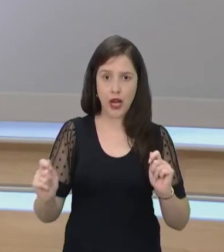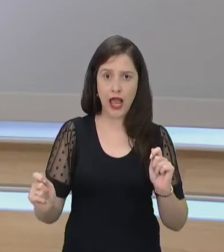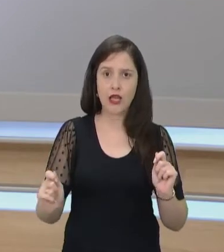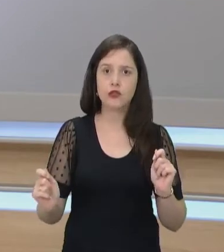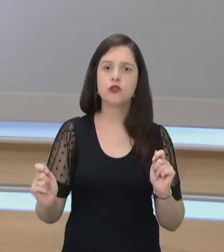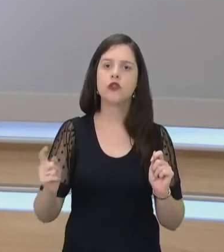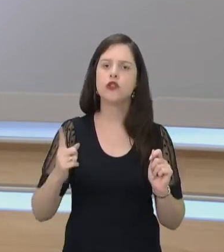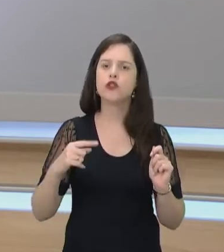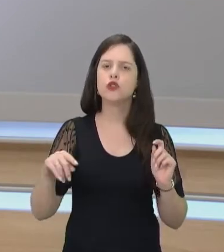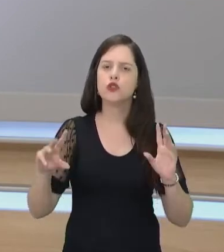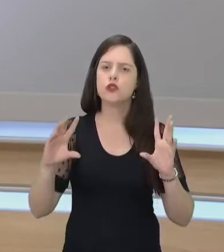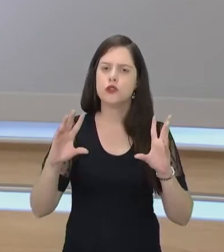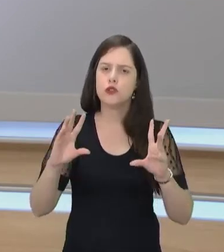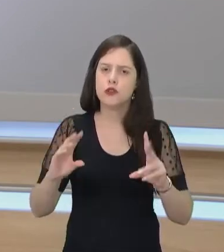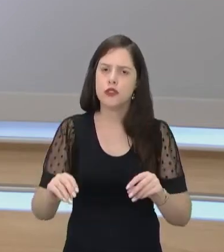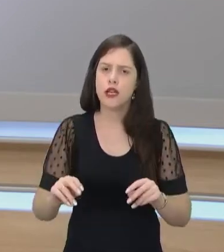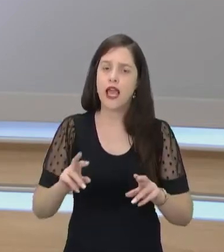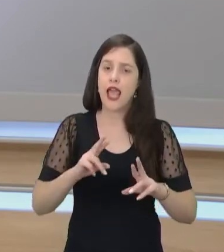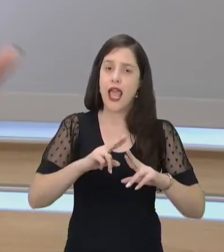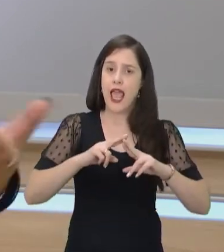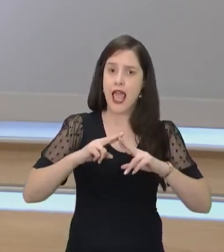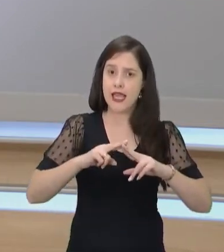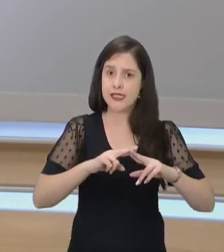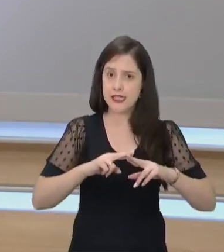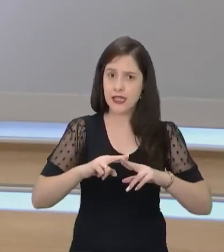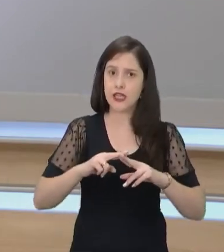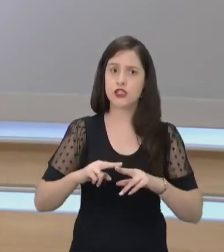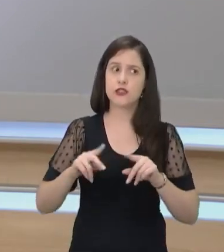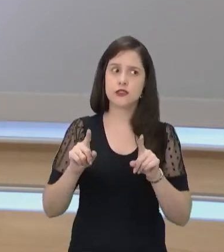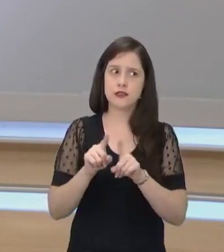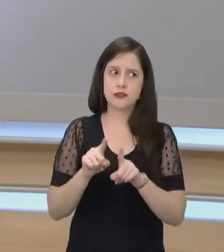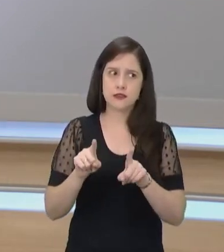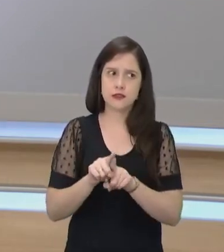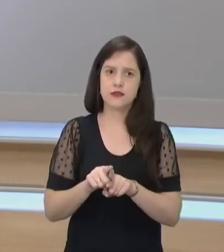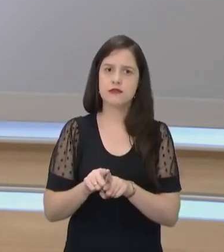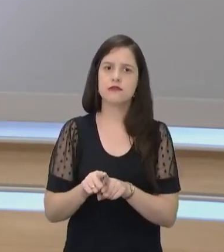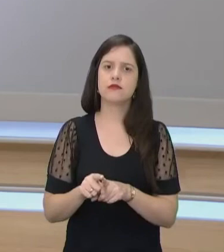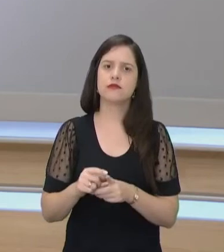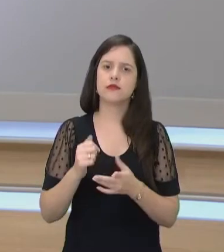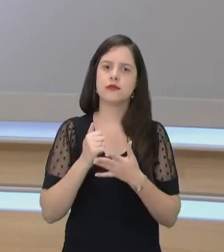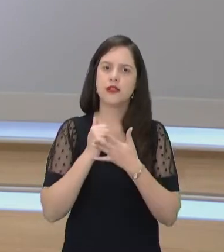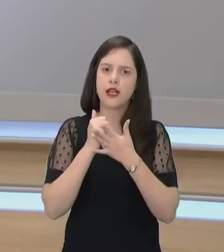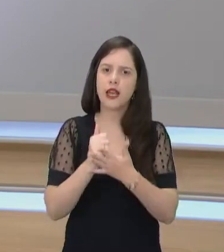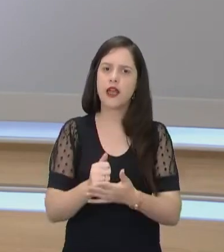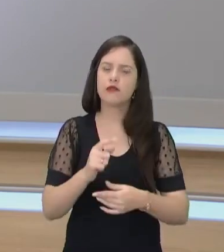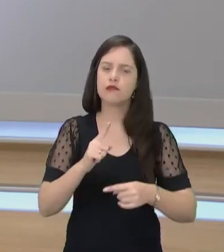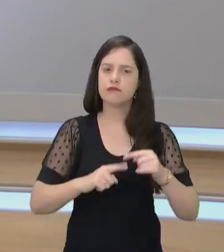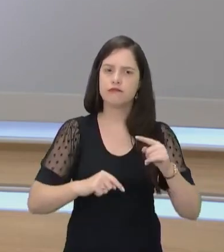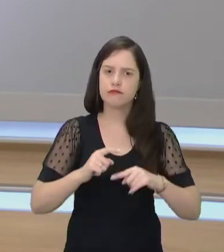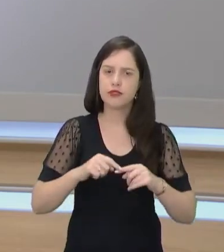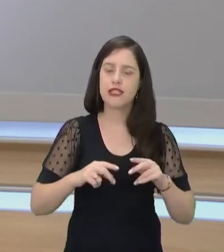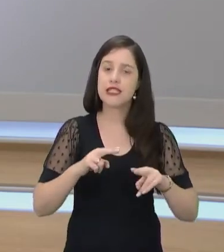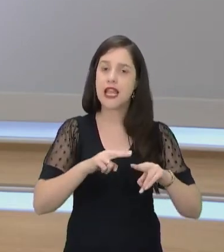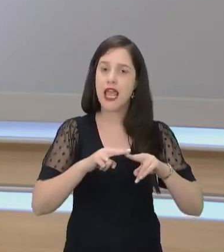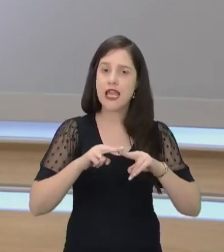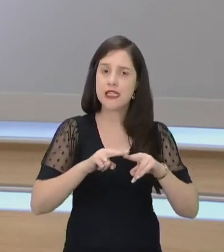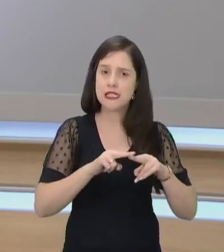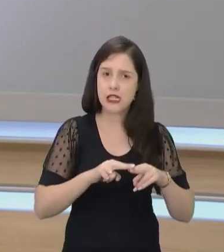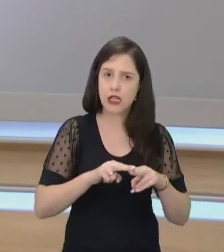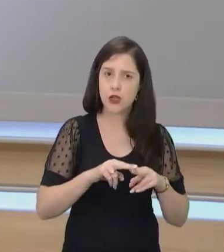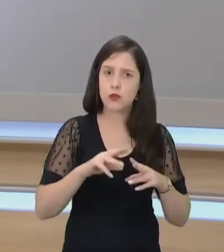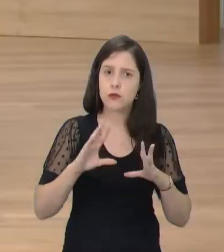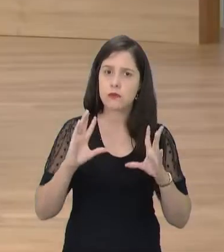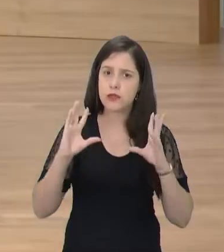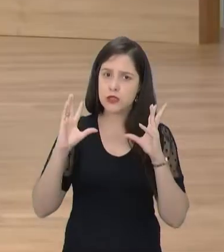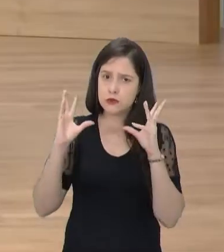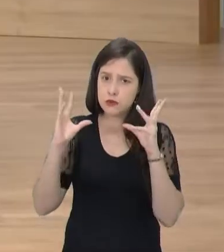os aterros sanitários e reciclagem, a gente já meio que sabe, são essas cooperativas que pegam esses materiais, né, e reciclam eles. Então, vamos entender